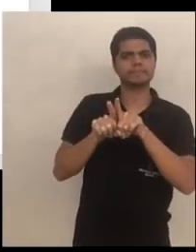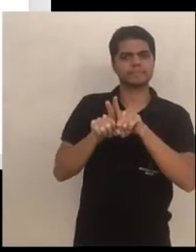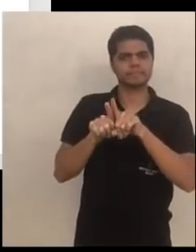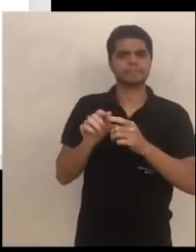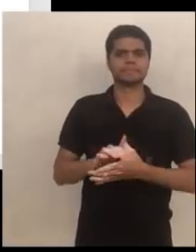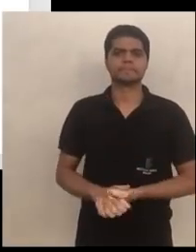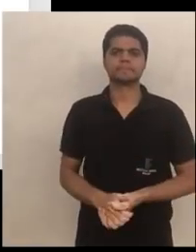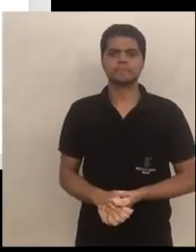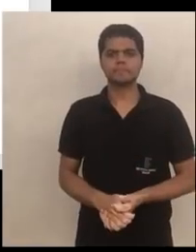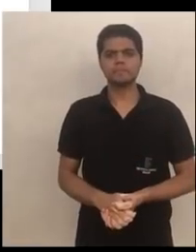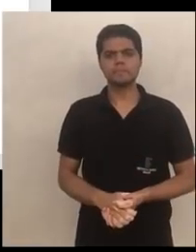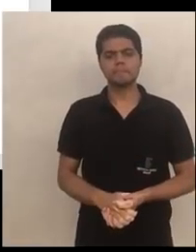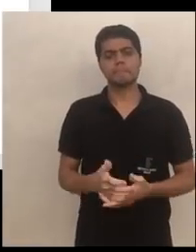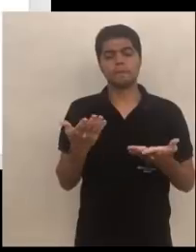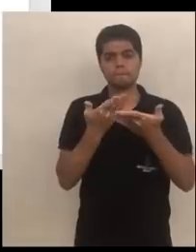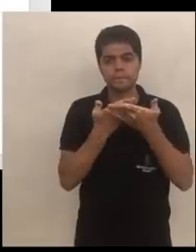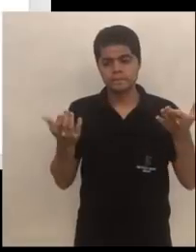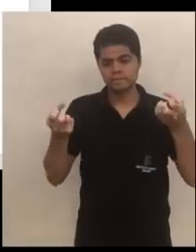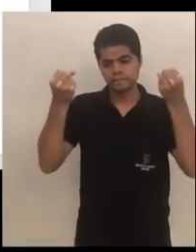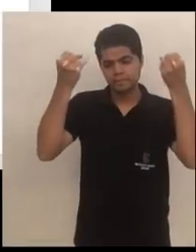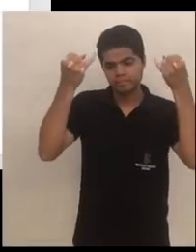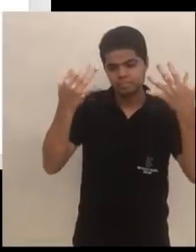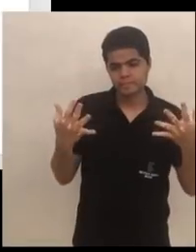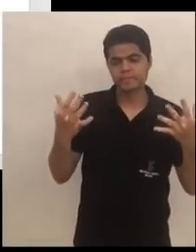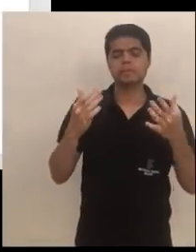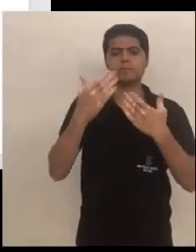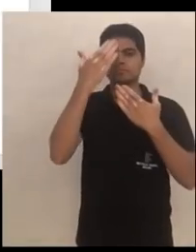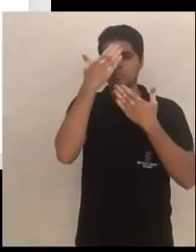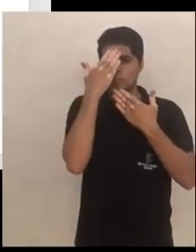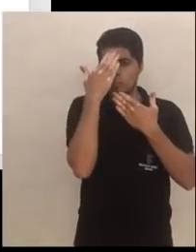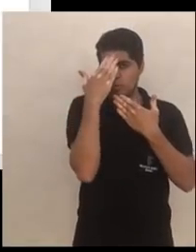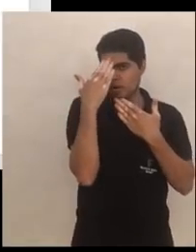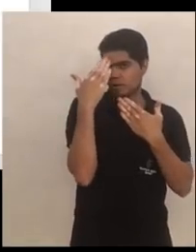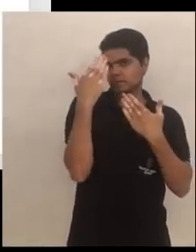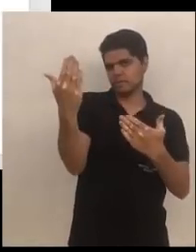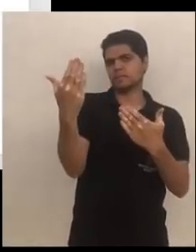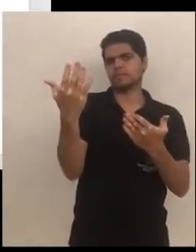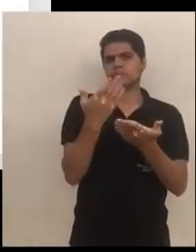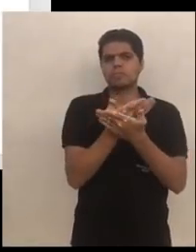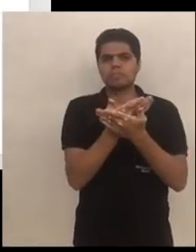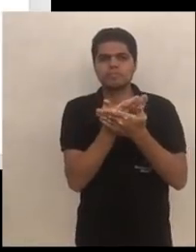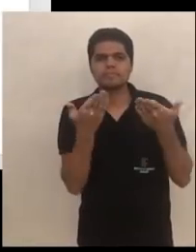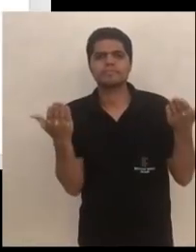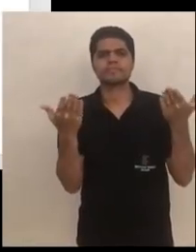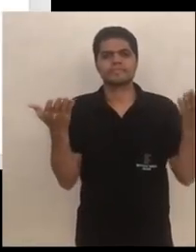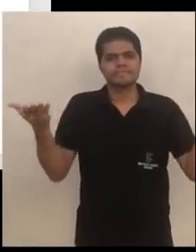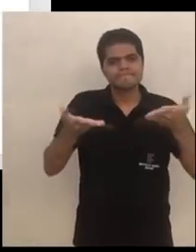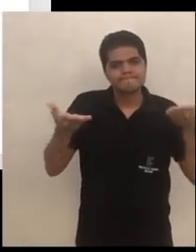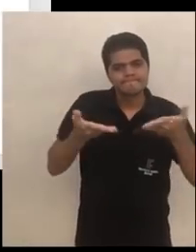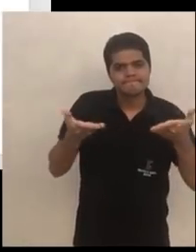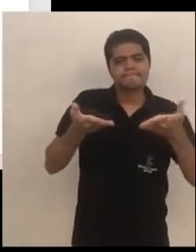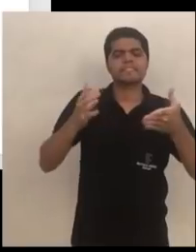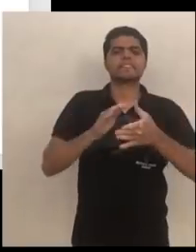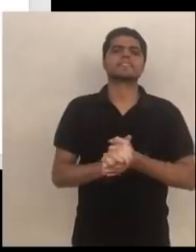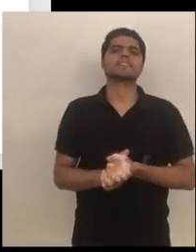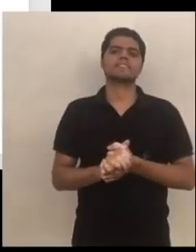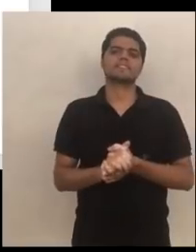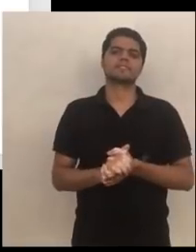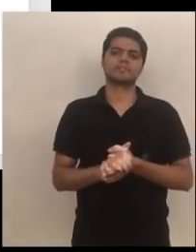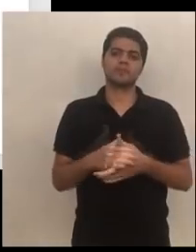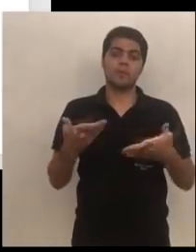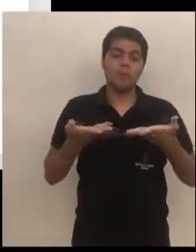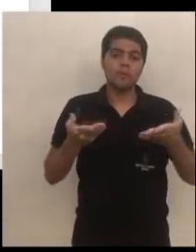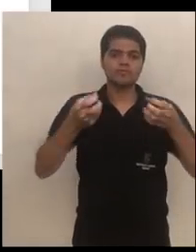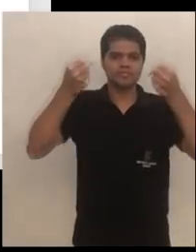para vocês, e aí eu agradeço a participação aqui no nosso trabalho